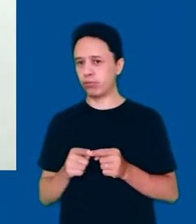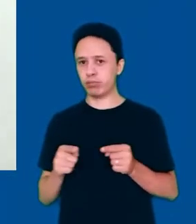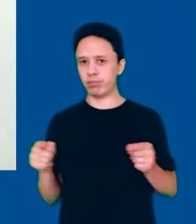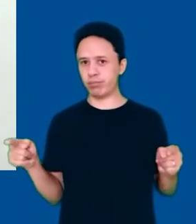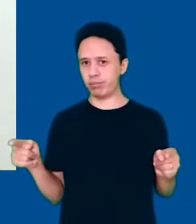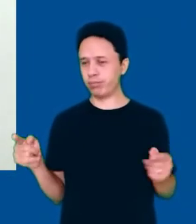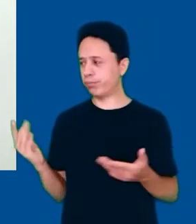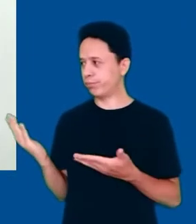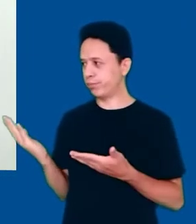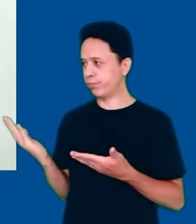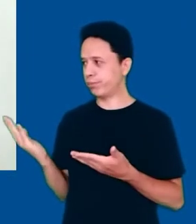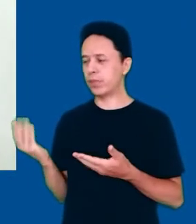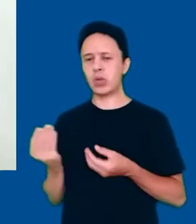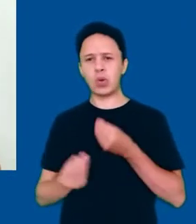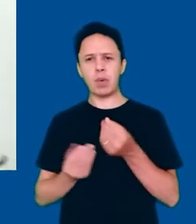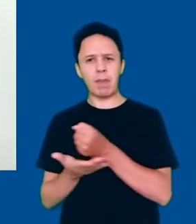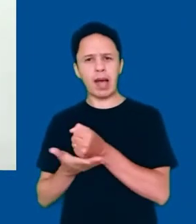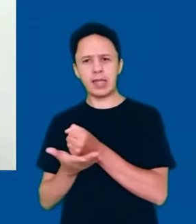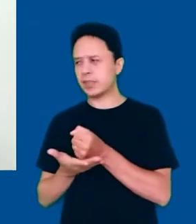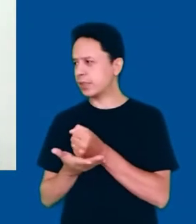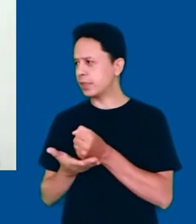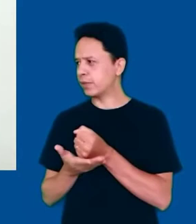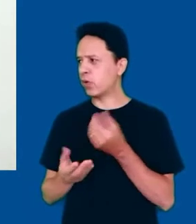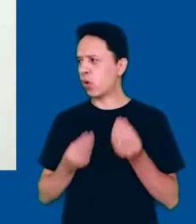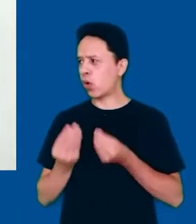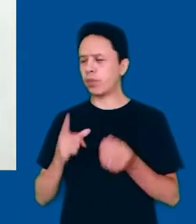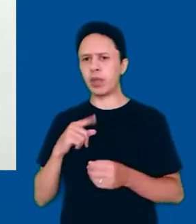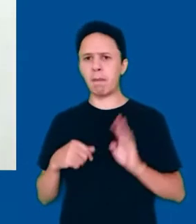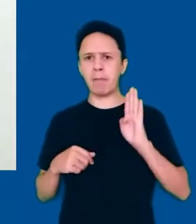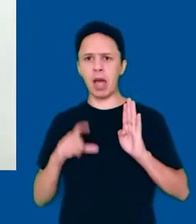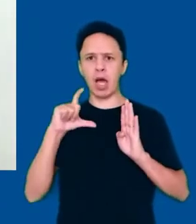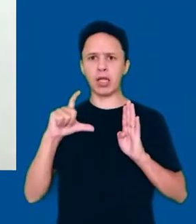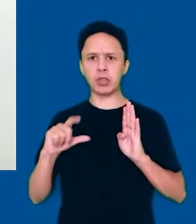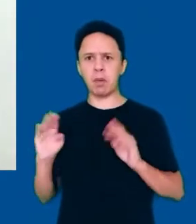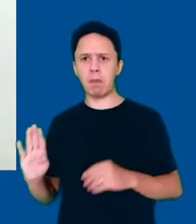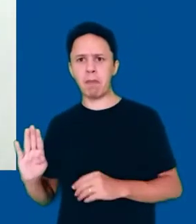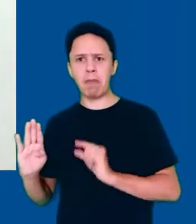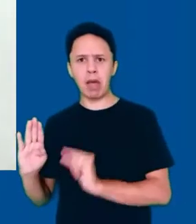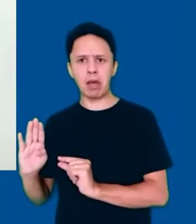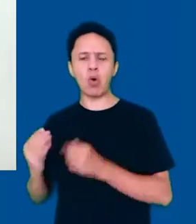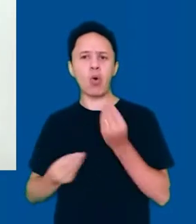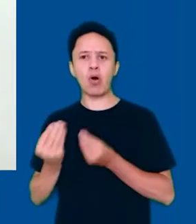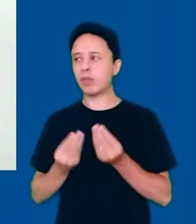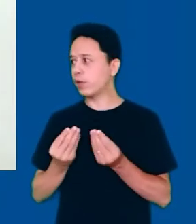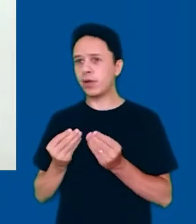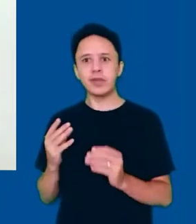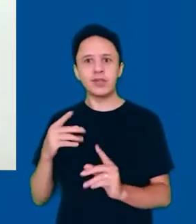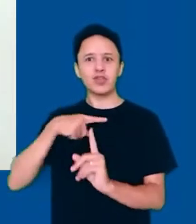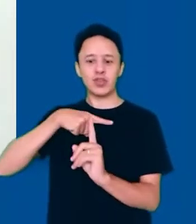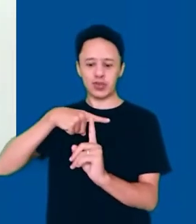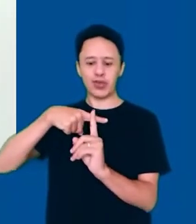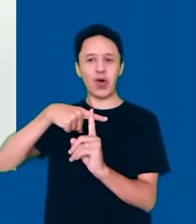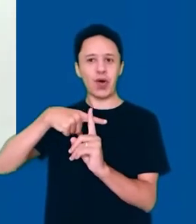daqui até aqui? Mas como que eu vou colocar, então, se tem bezão e tem bezinho? Ué, só somar os dois